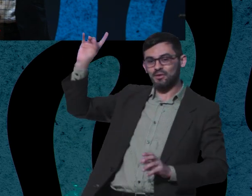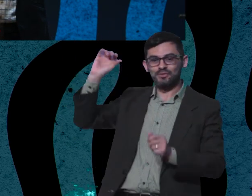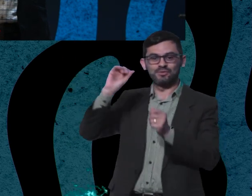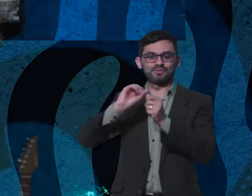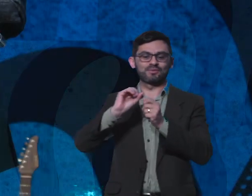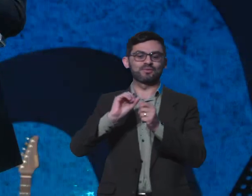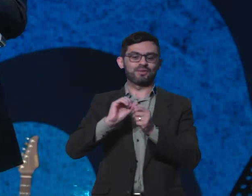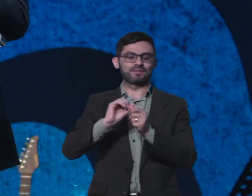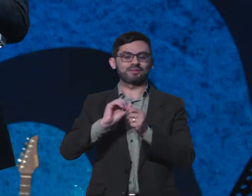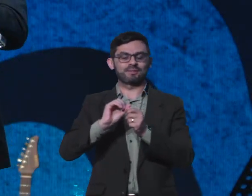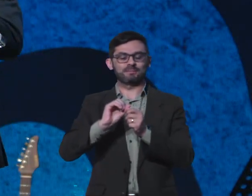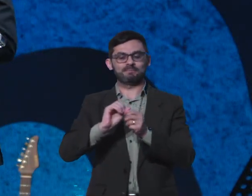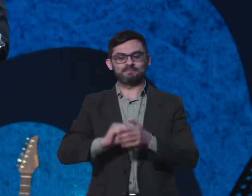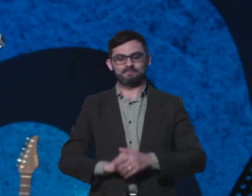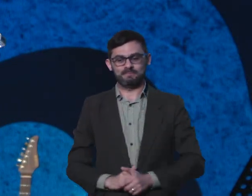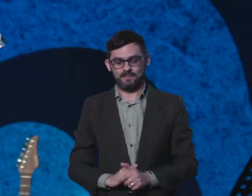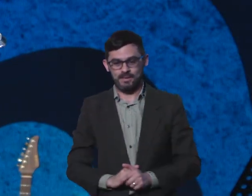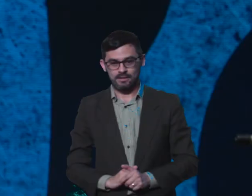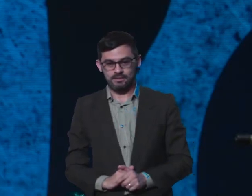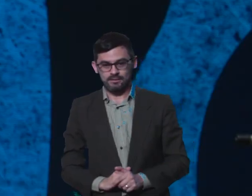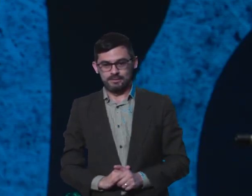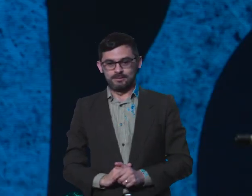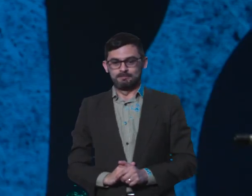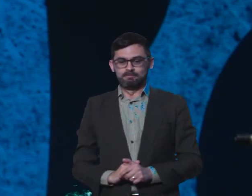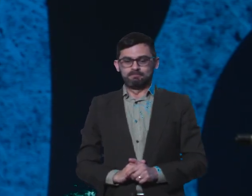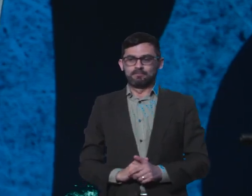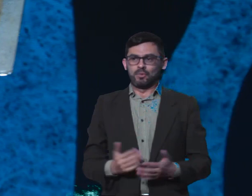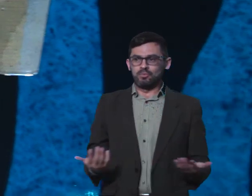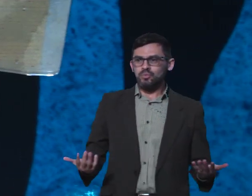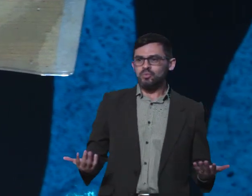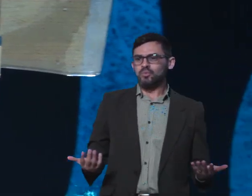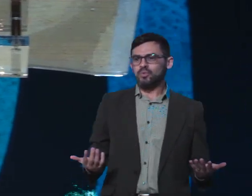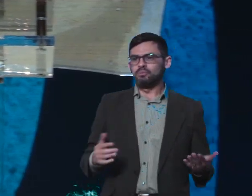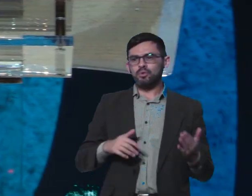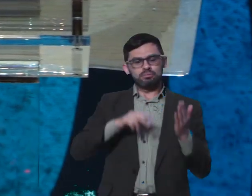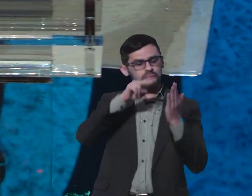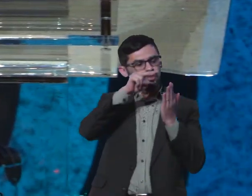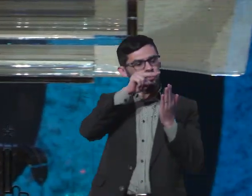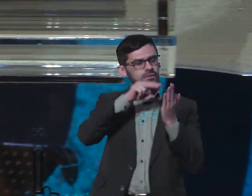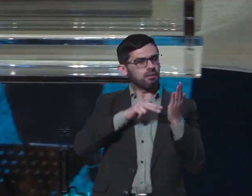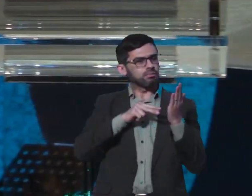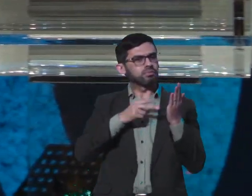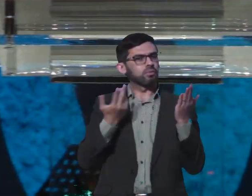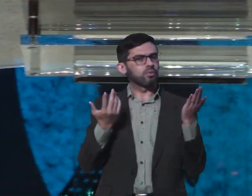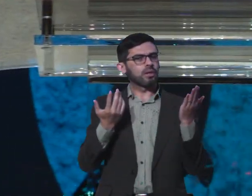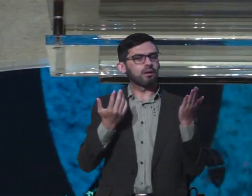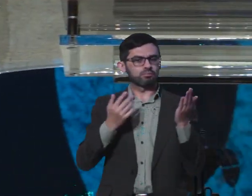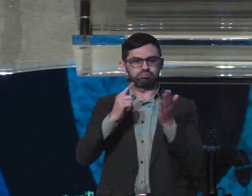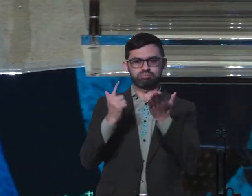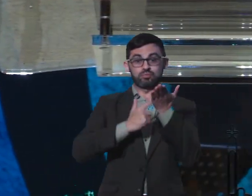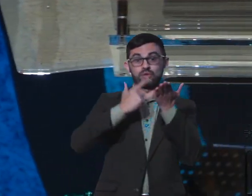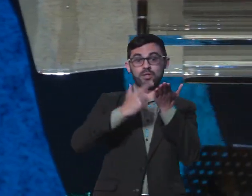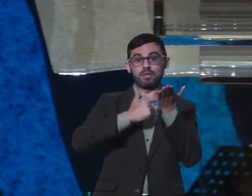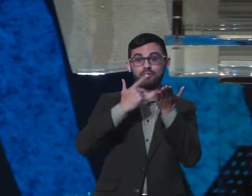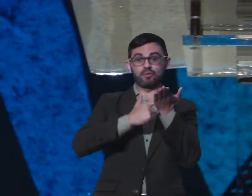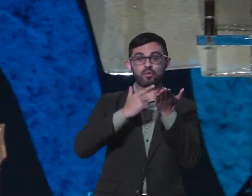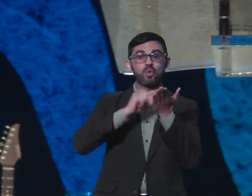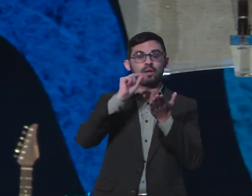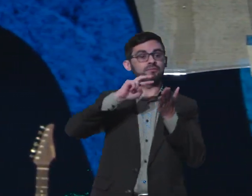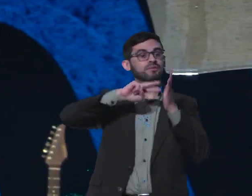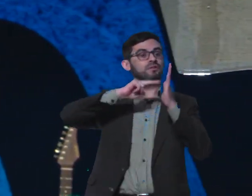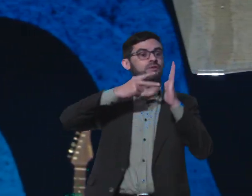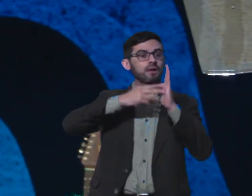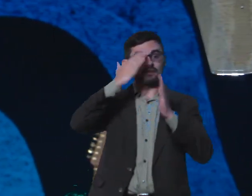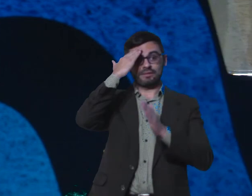fez. Muito propício olhar para um livro que nós chamamos de livro de